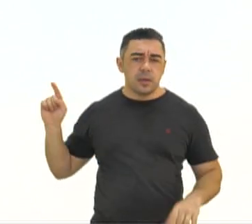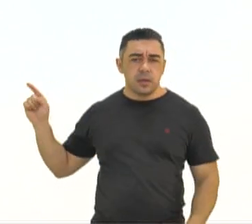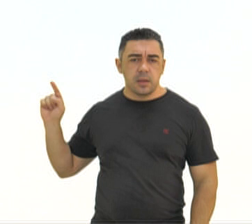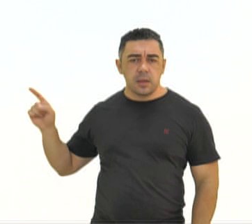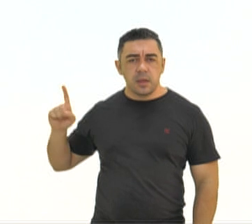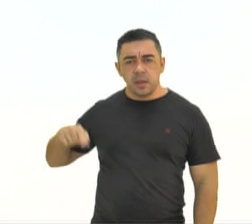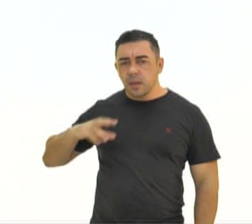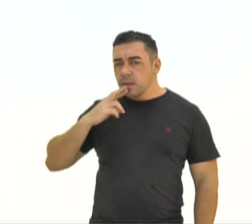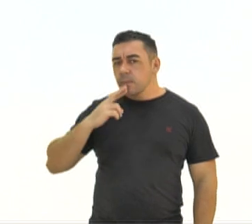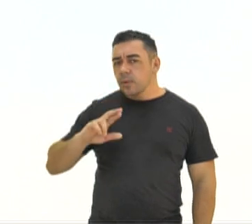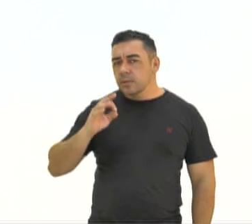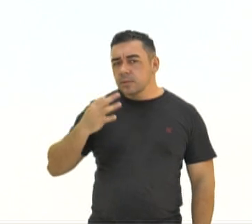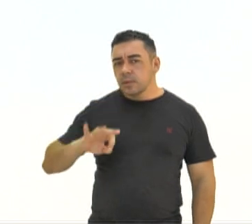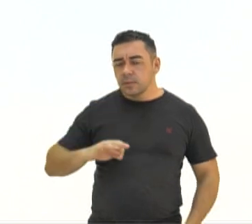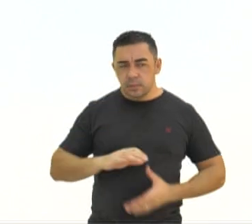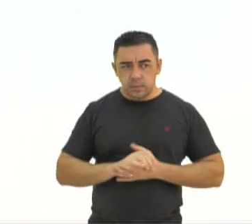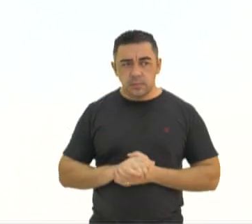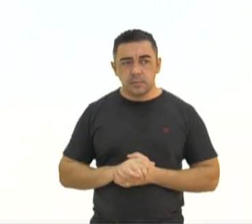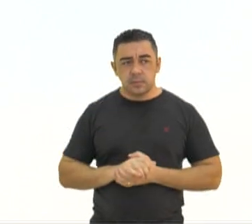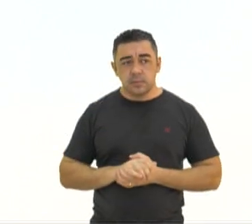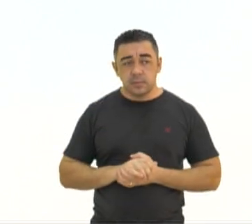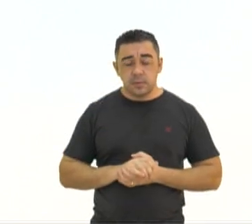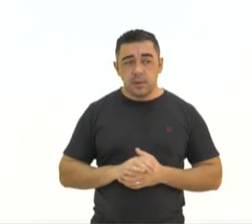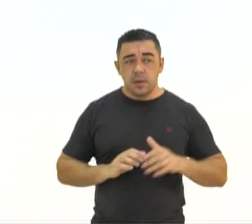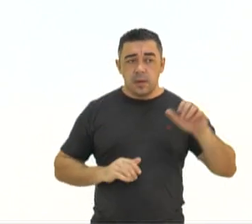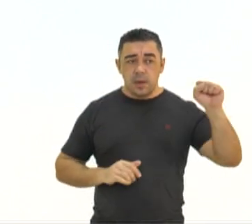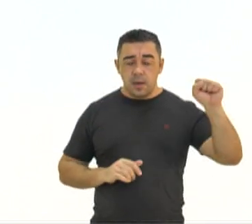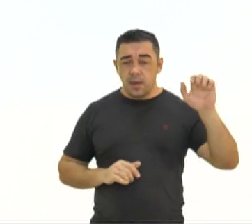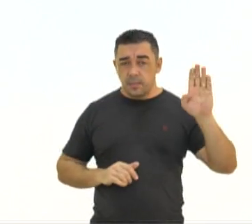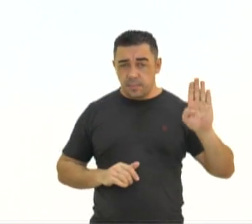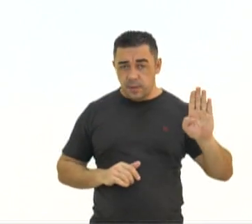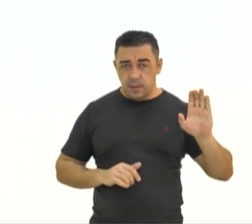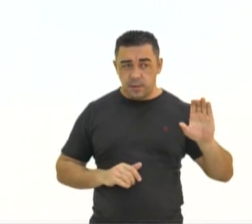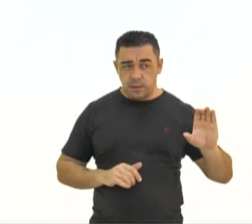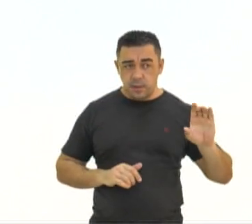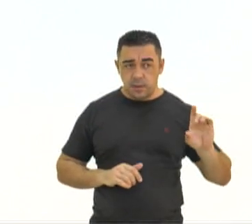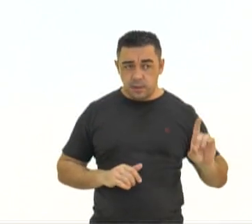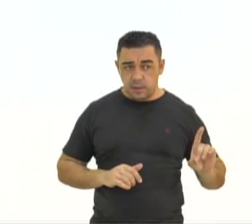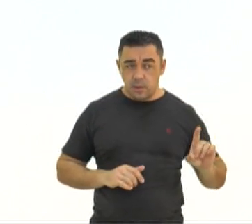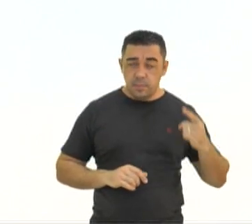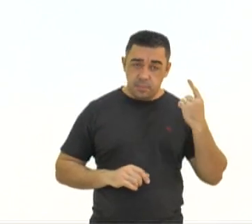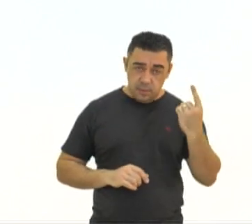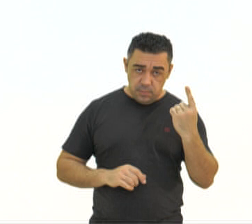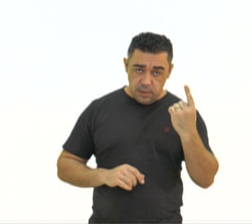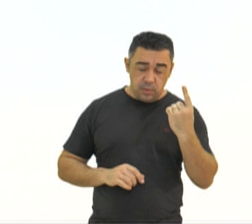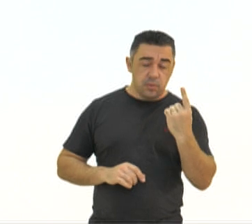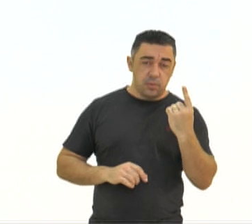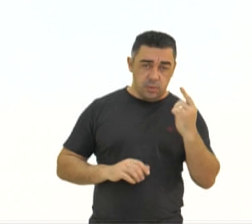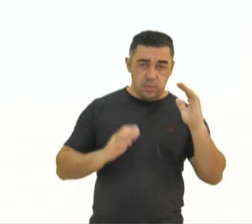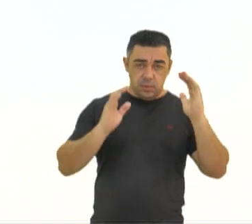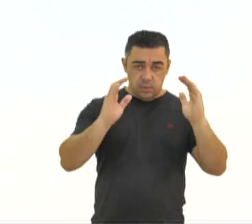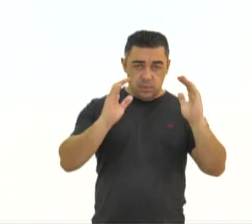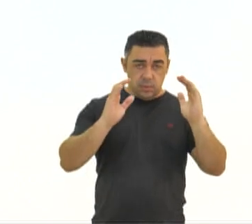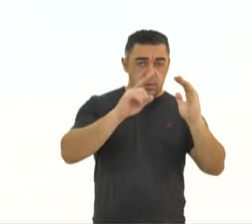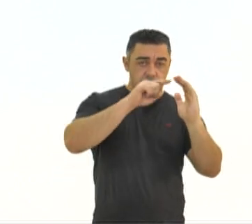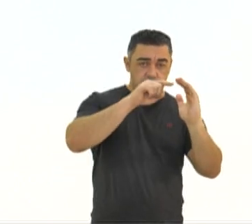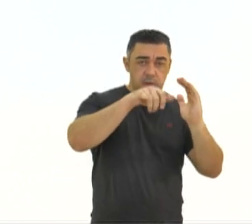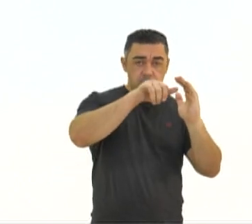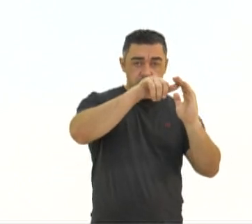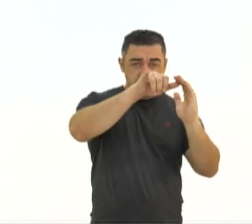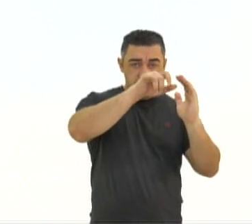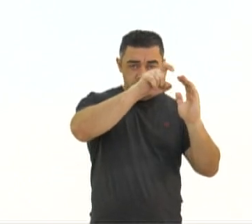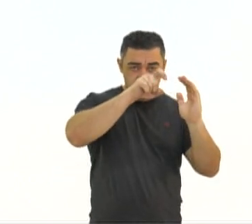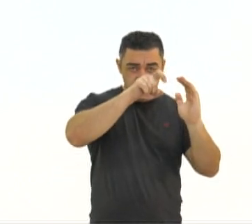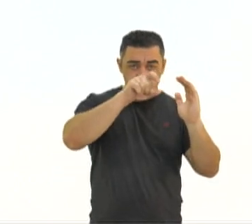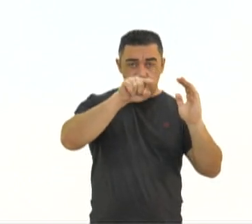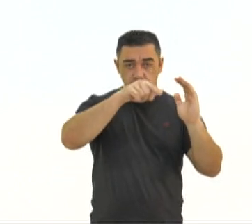é a solução, né? Então eu sempre tenho que lembrar que nos pares ordenados, o primeiro é o x e o segundo é o y.